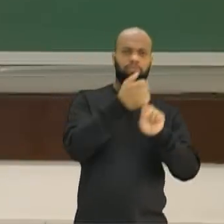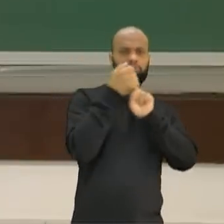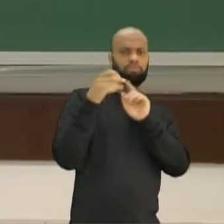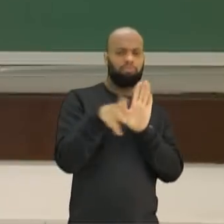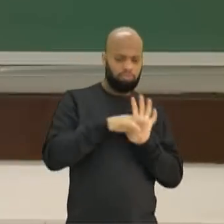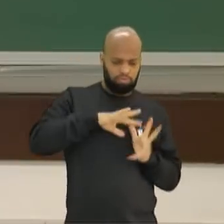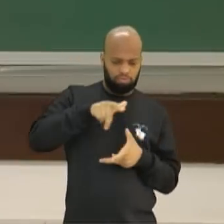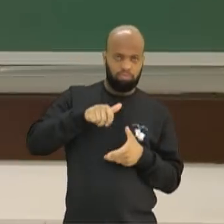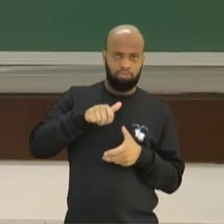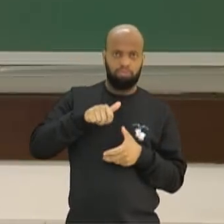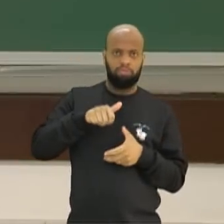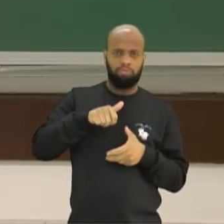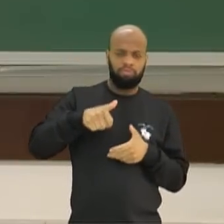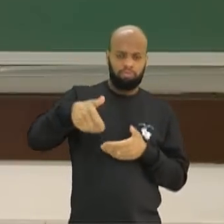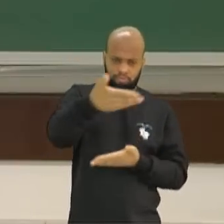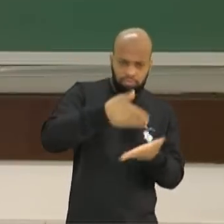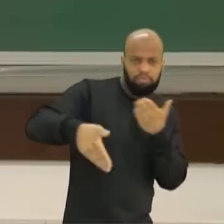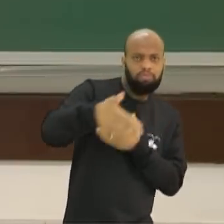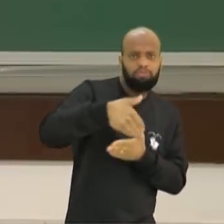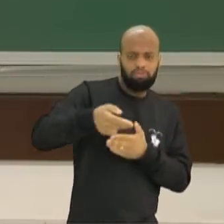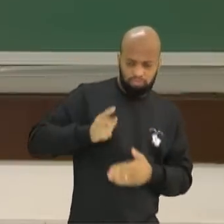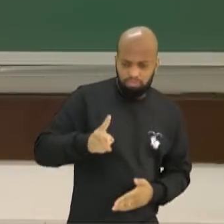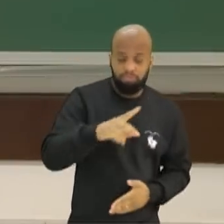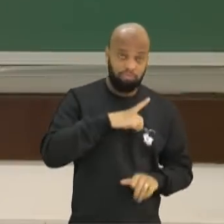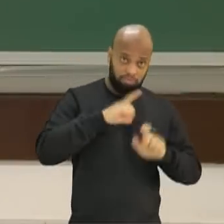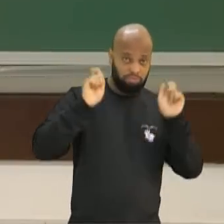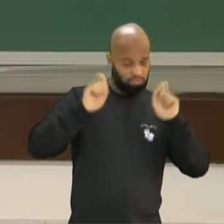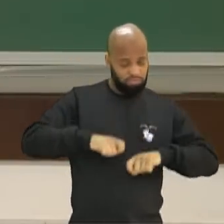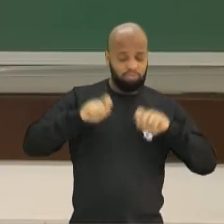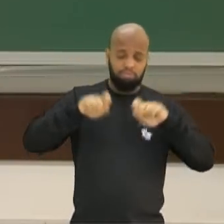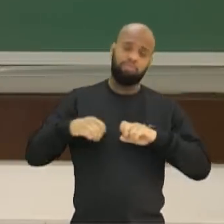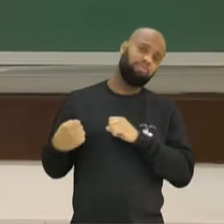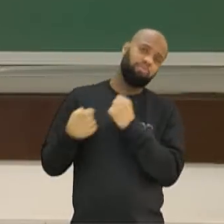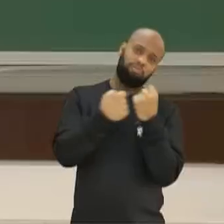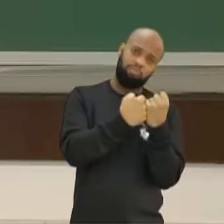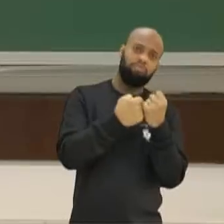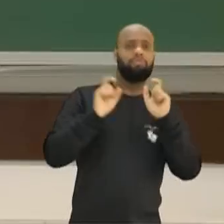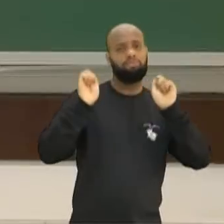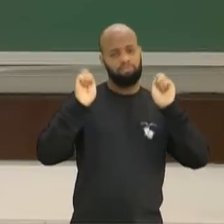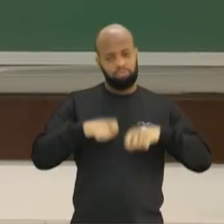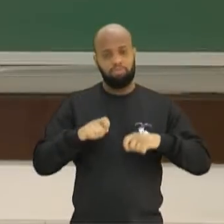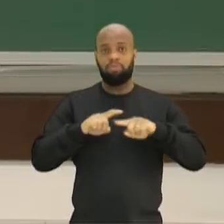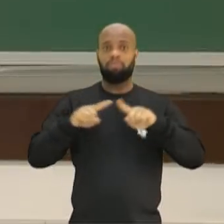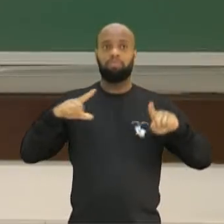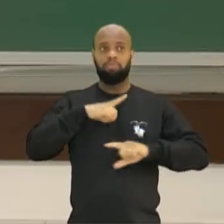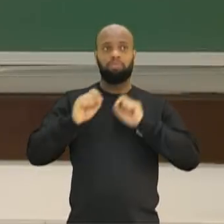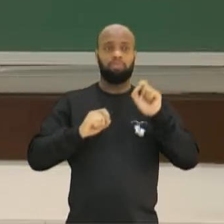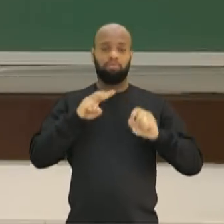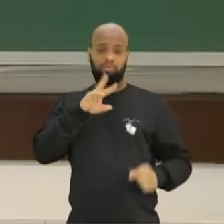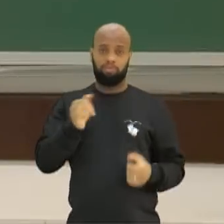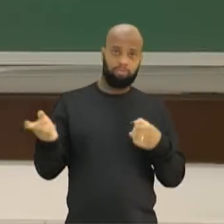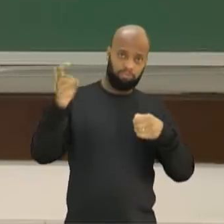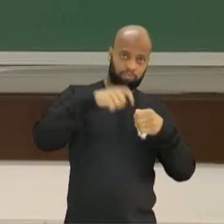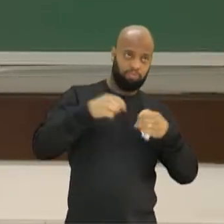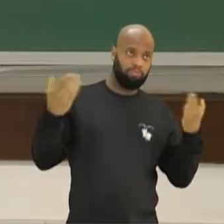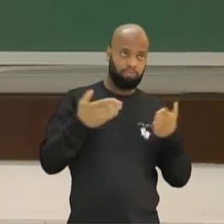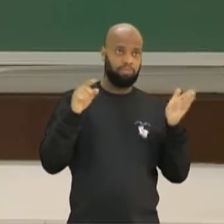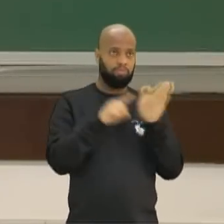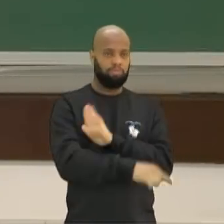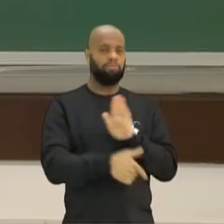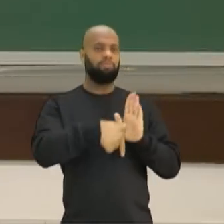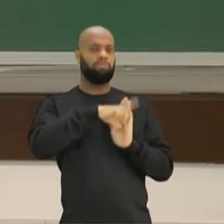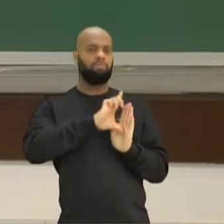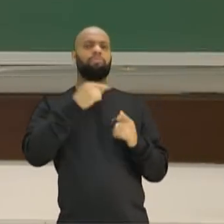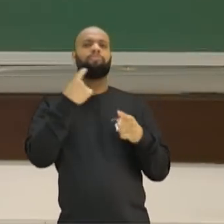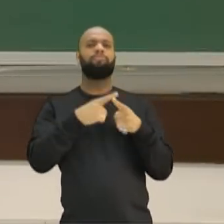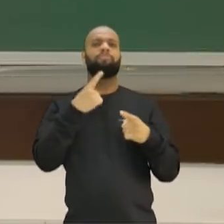de transmissões e assim por diante. Nós poderíamos fazer essas alterações, mas nós vamos voltar lá na questão anterior.